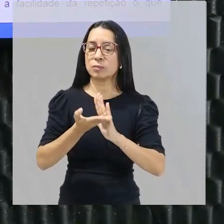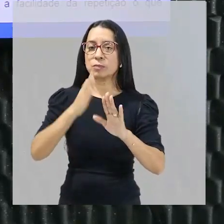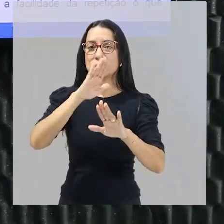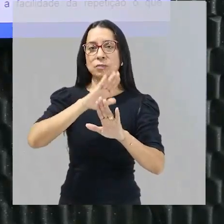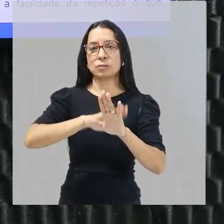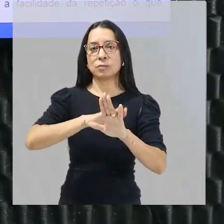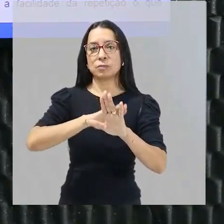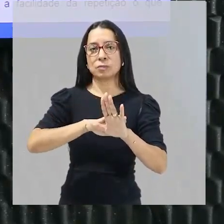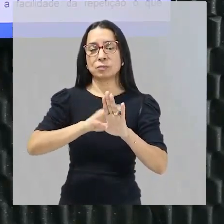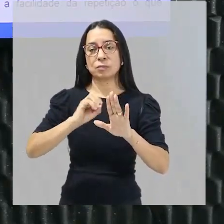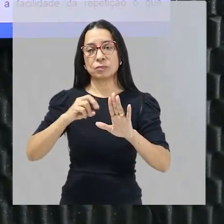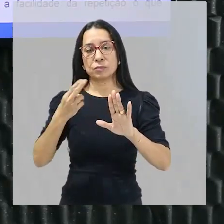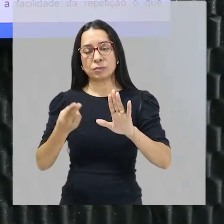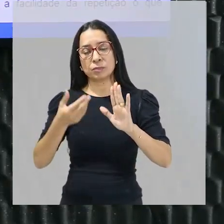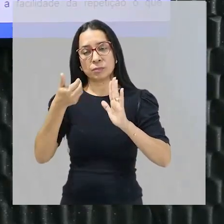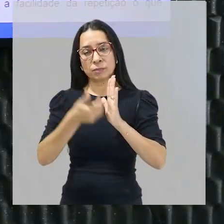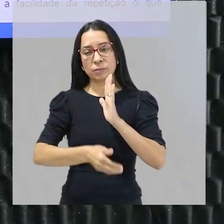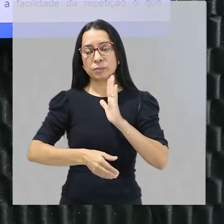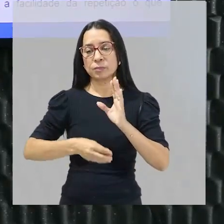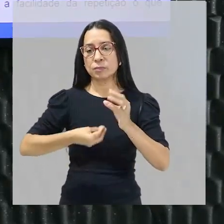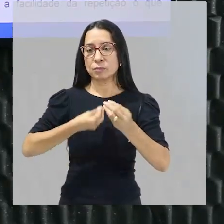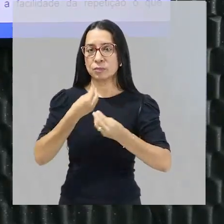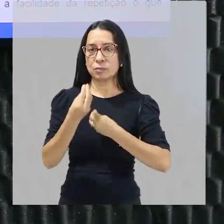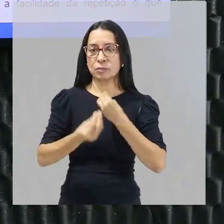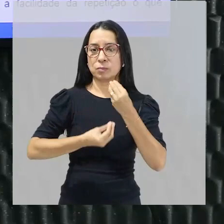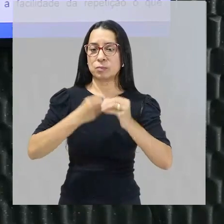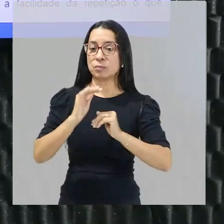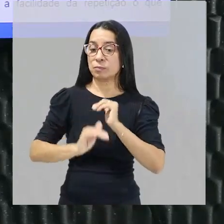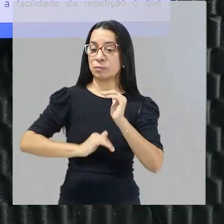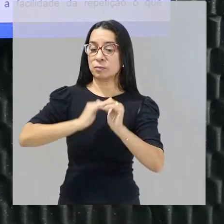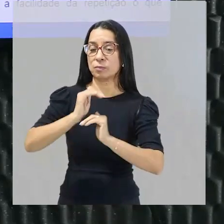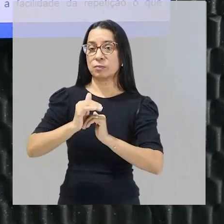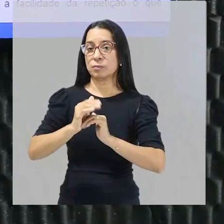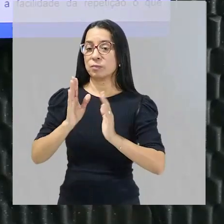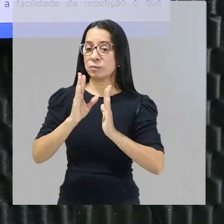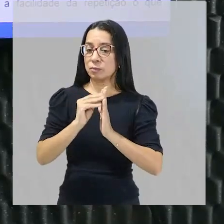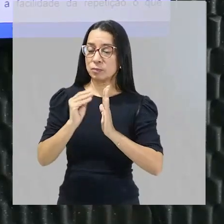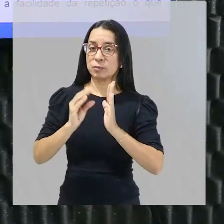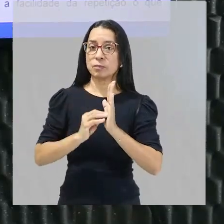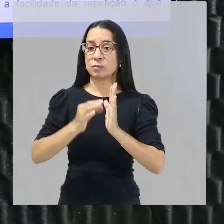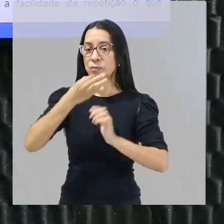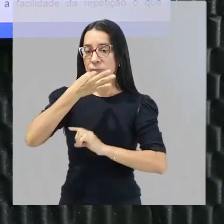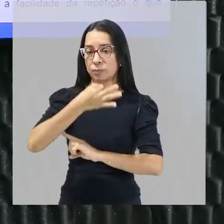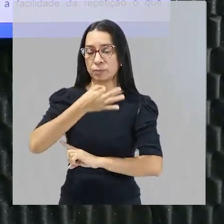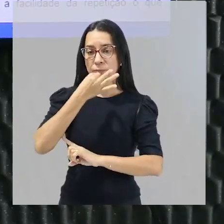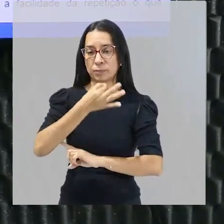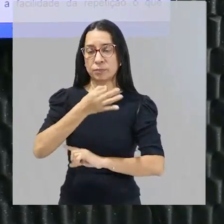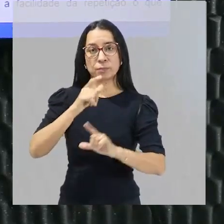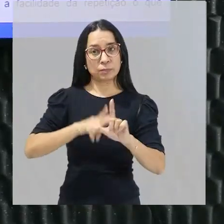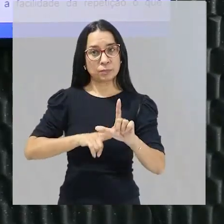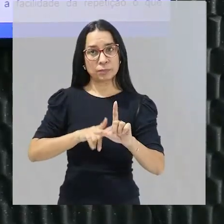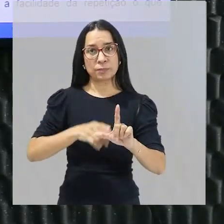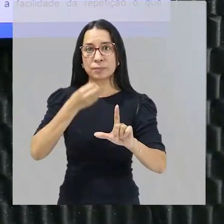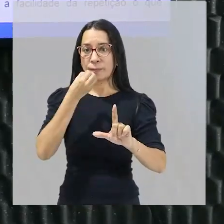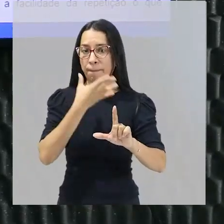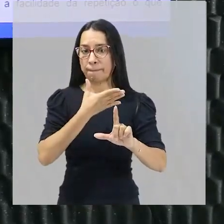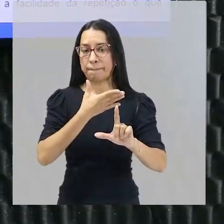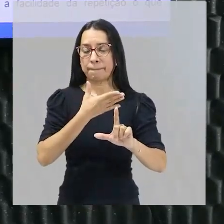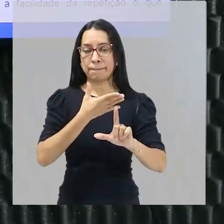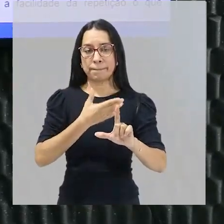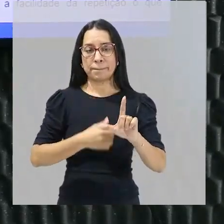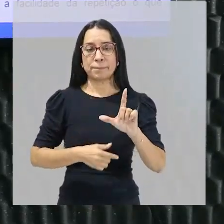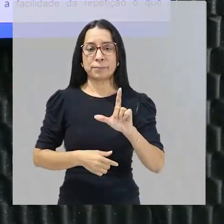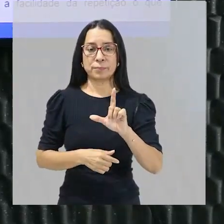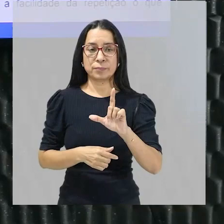seja, perder a forma dela desenvolver o seu conteúdo crítico. A letra A está muito boa. Letra